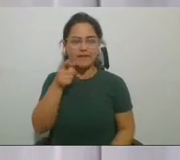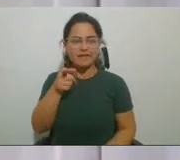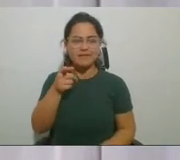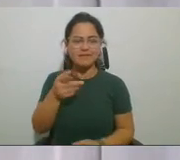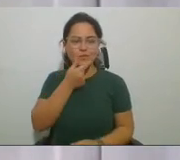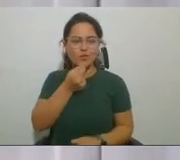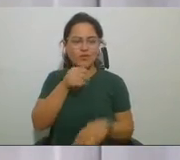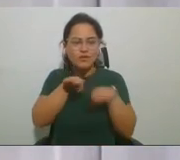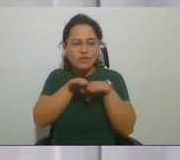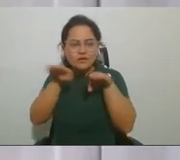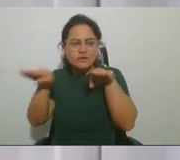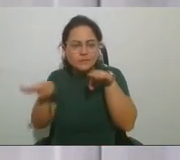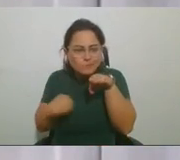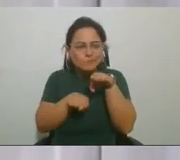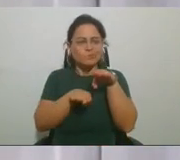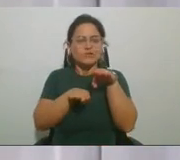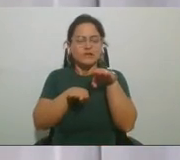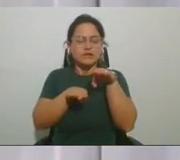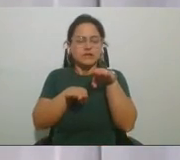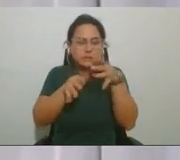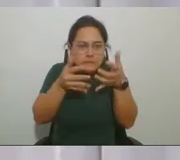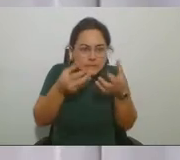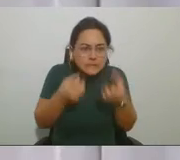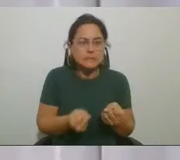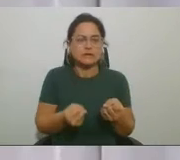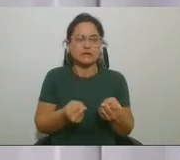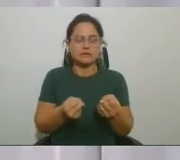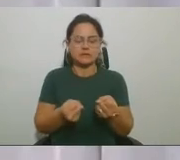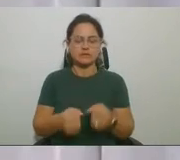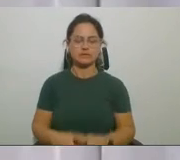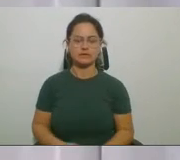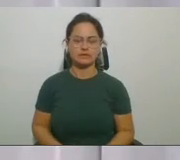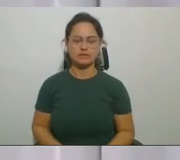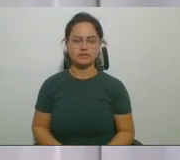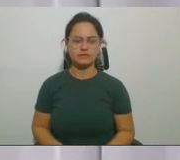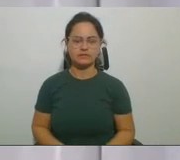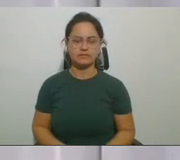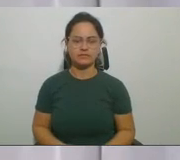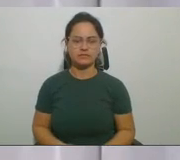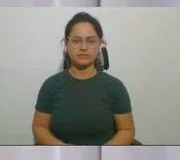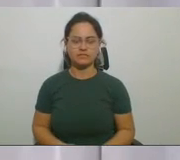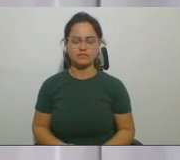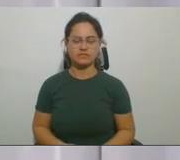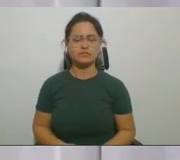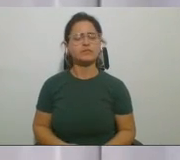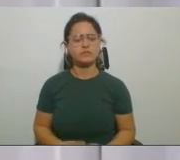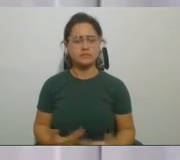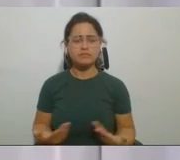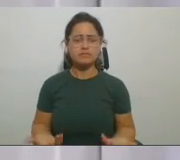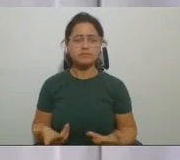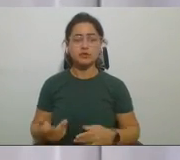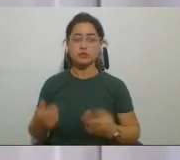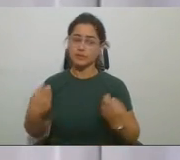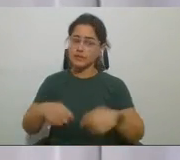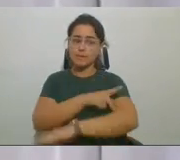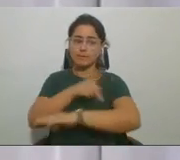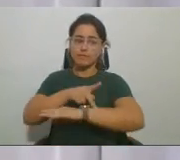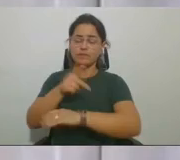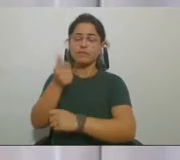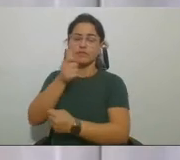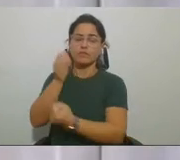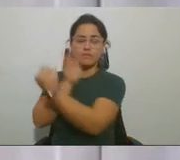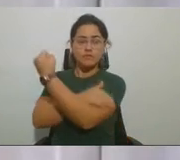se submete a si mesmo. Portanto, precisamos que essas pedagogias feministas sejam de